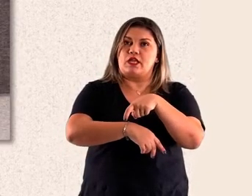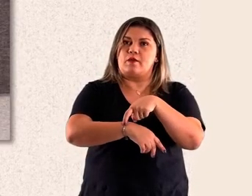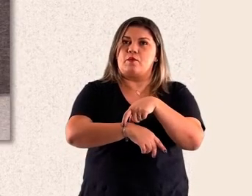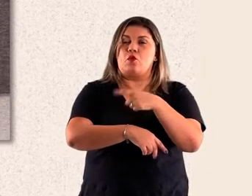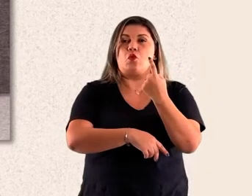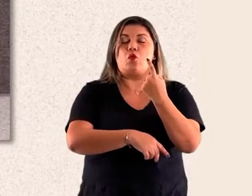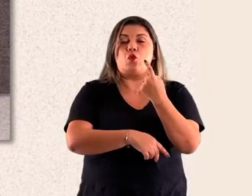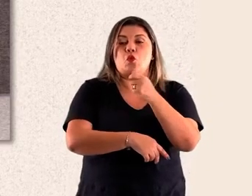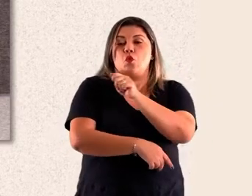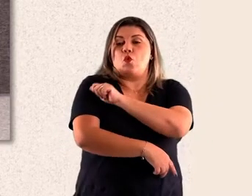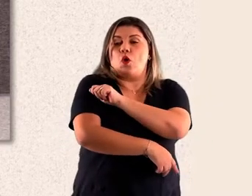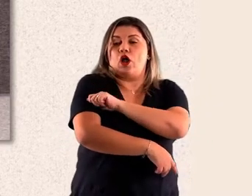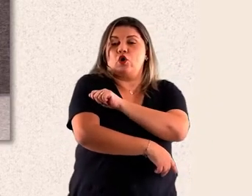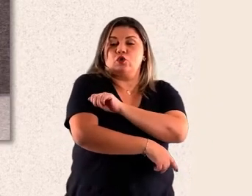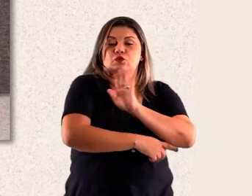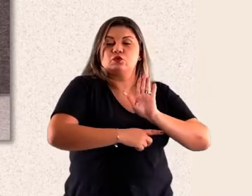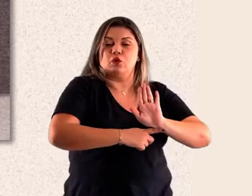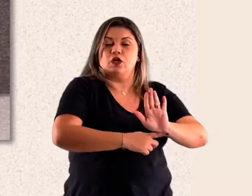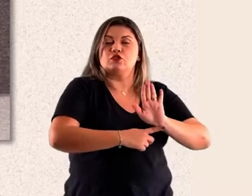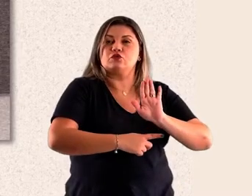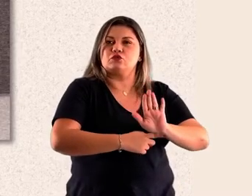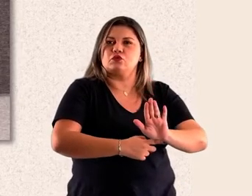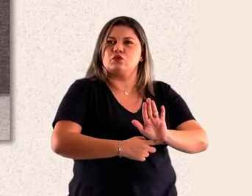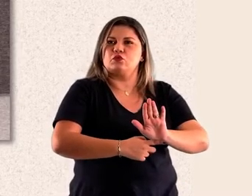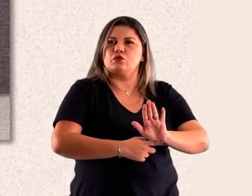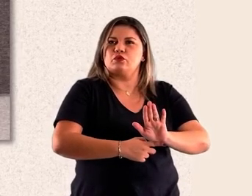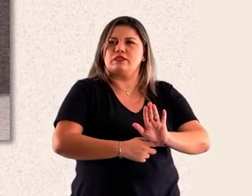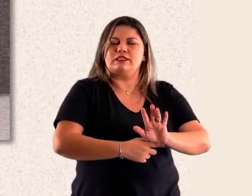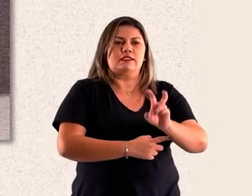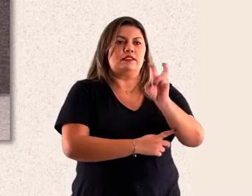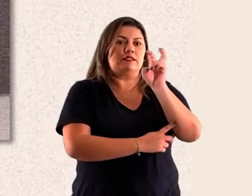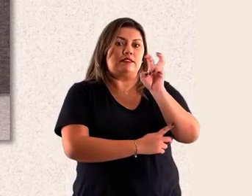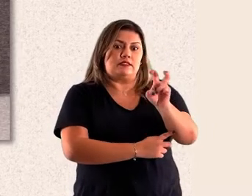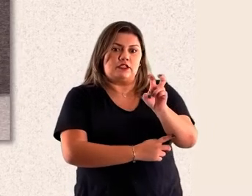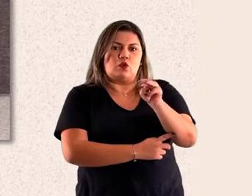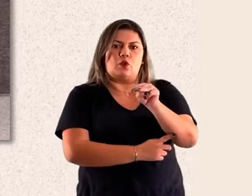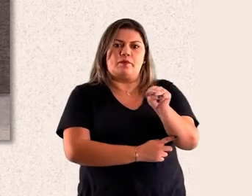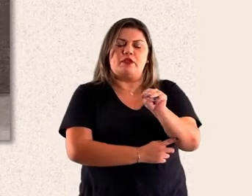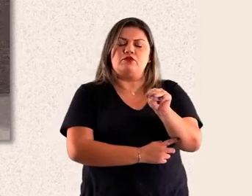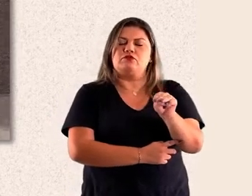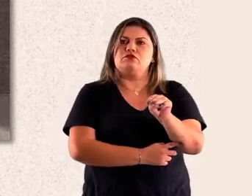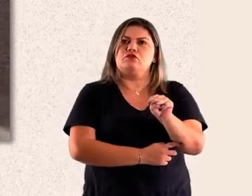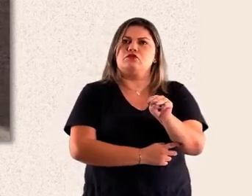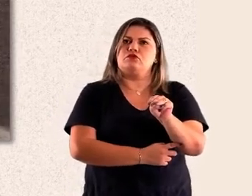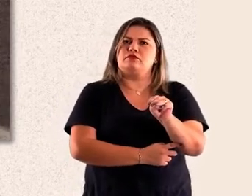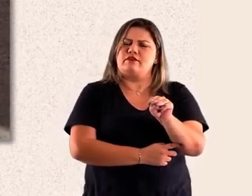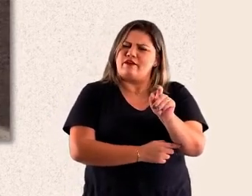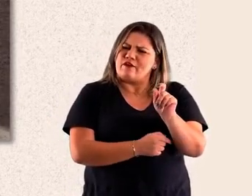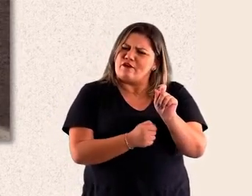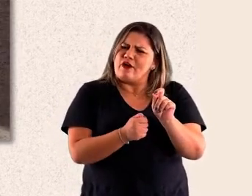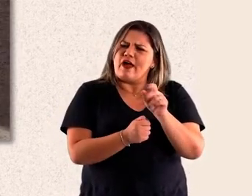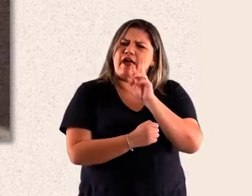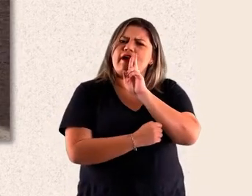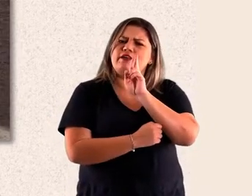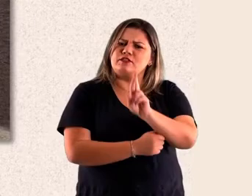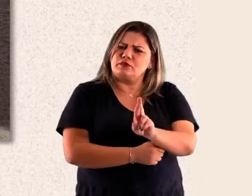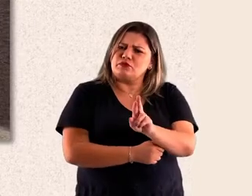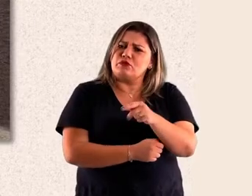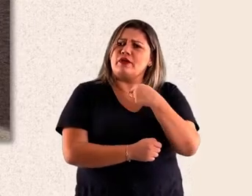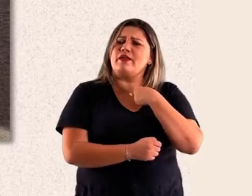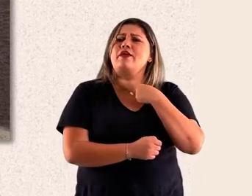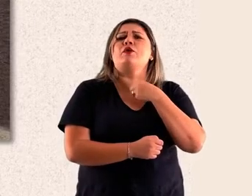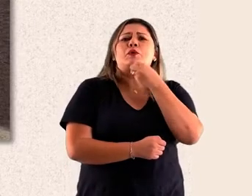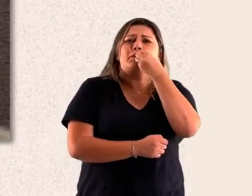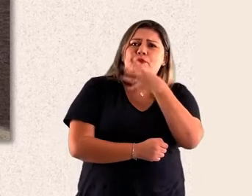pelas doações que eles angariaram cinco minutos o aluno foi lá e falou assim olha fez diferença na minha vida eu consegui entrar em medicina